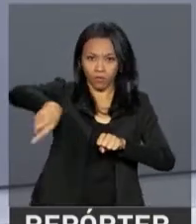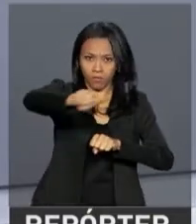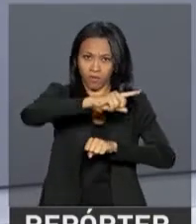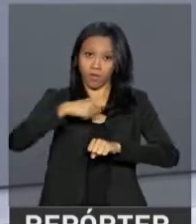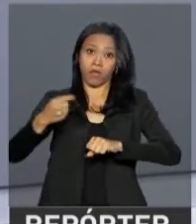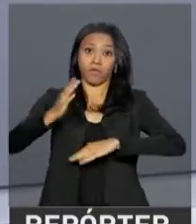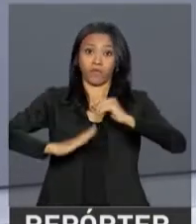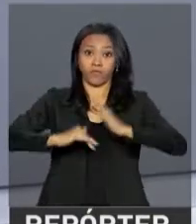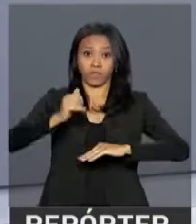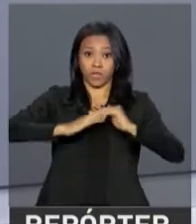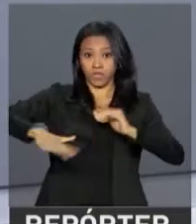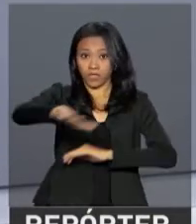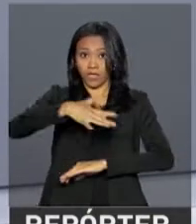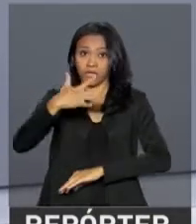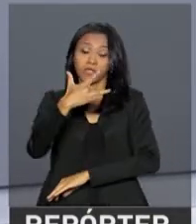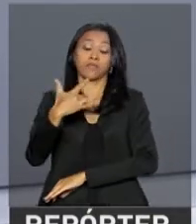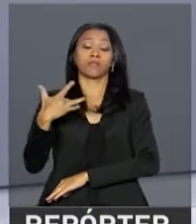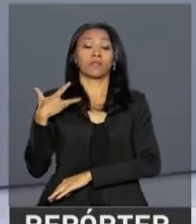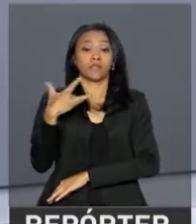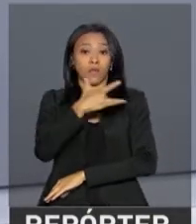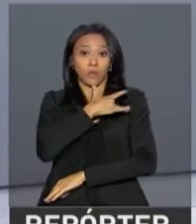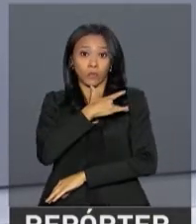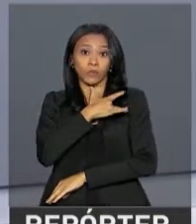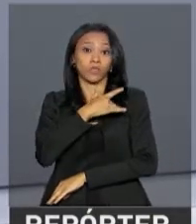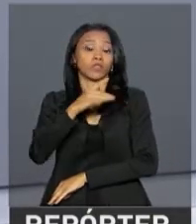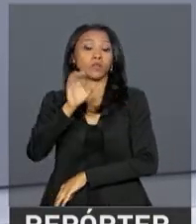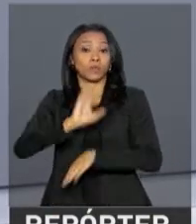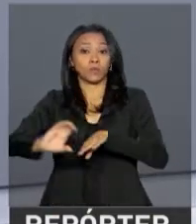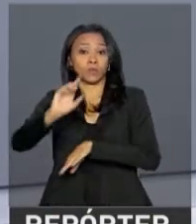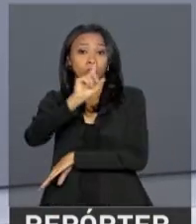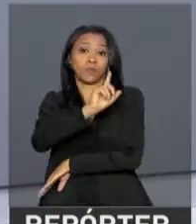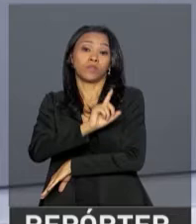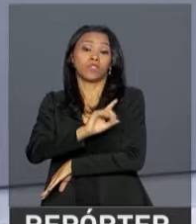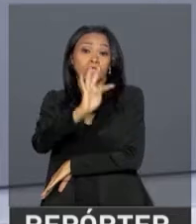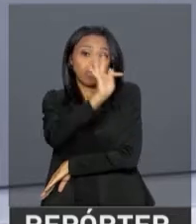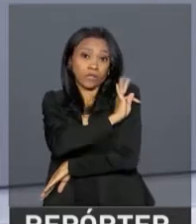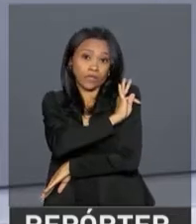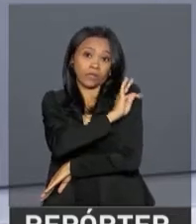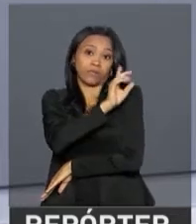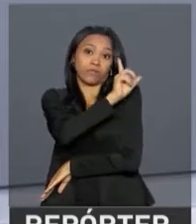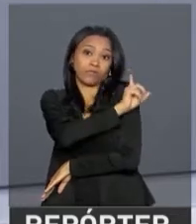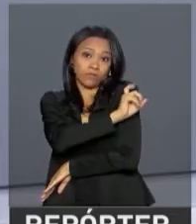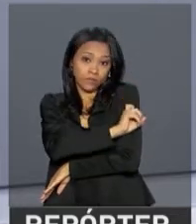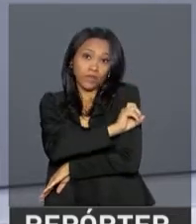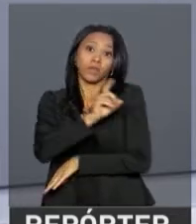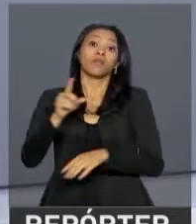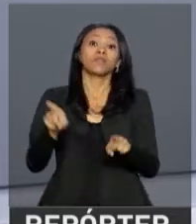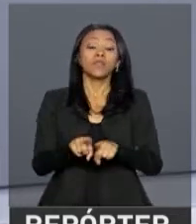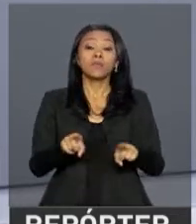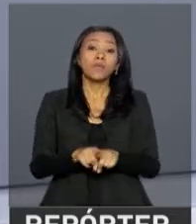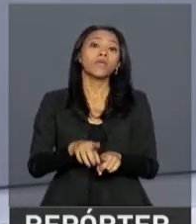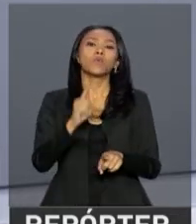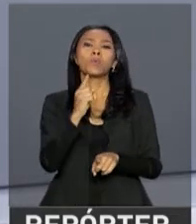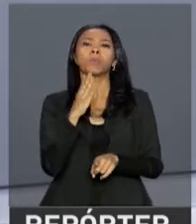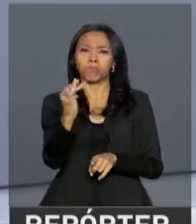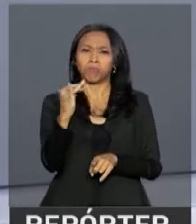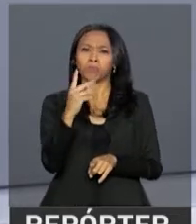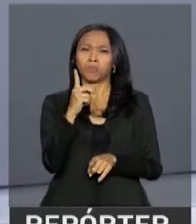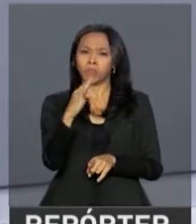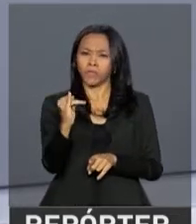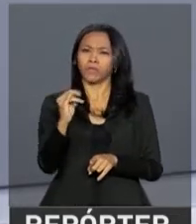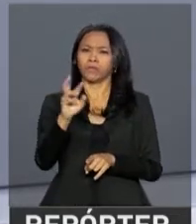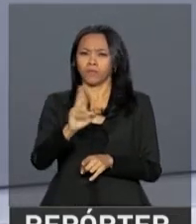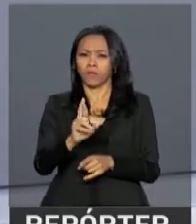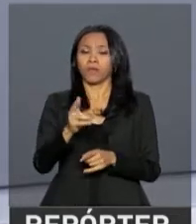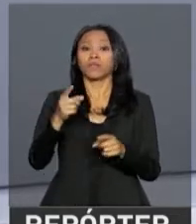enfermagem o investimento nesses cursos será de mais de 1 bilhão de reais o ministro da saúde também divulgou novos recursos para o